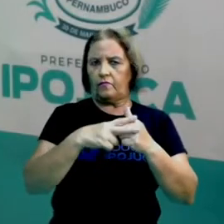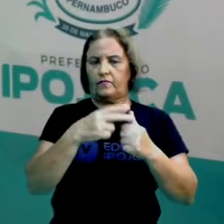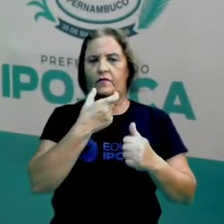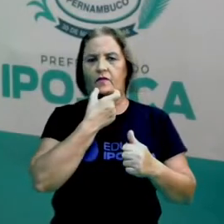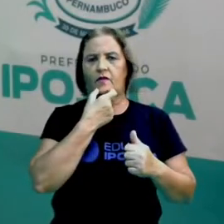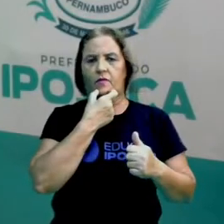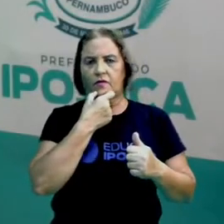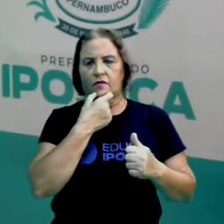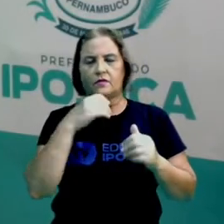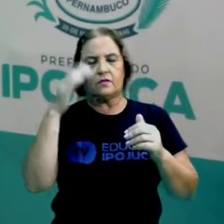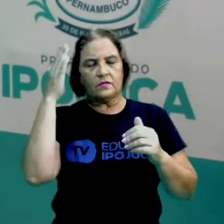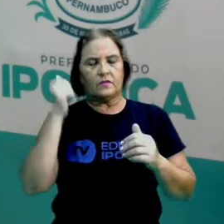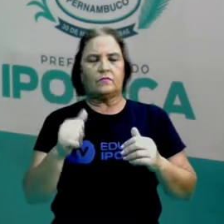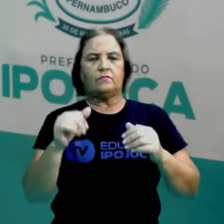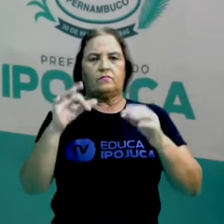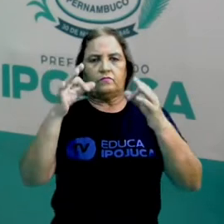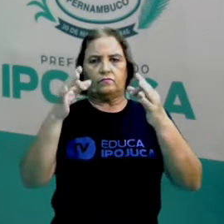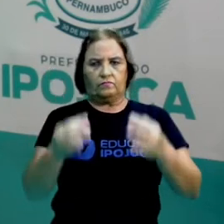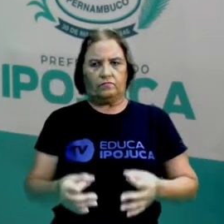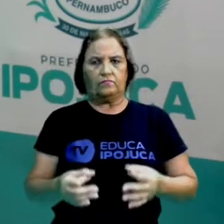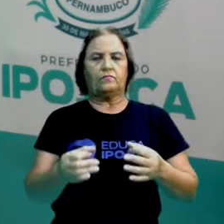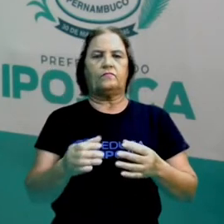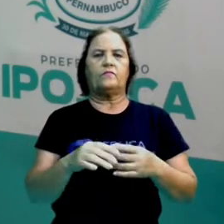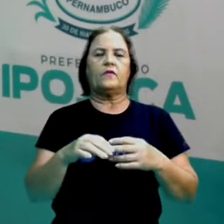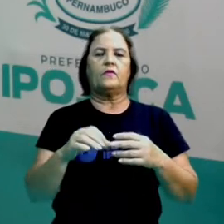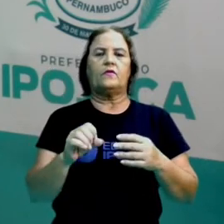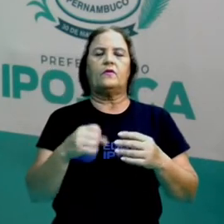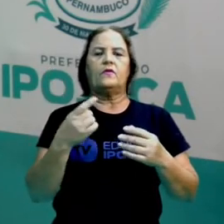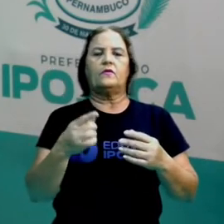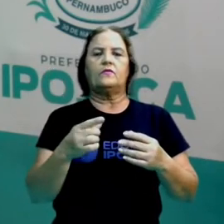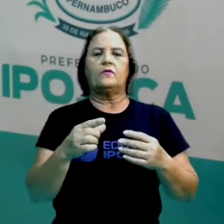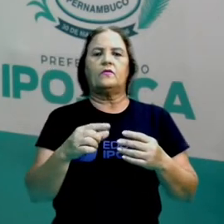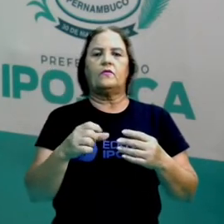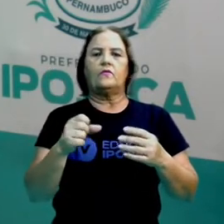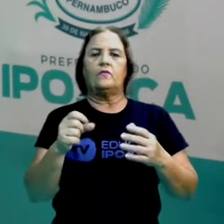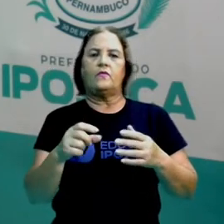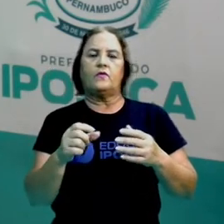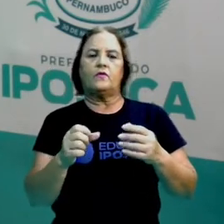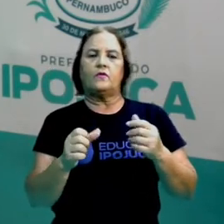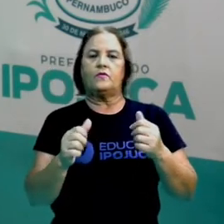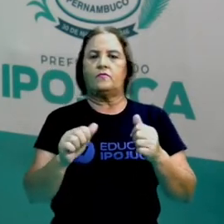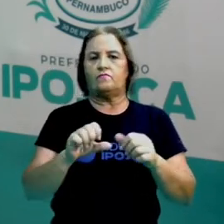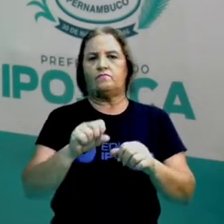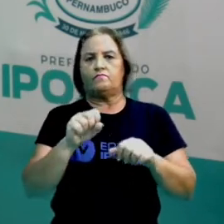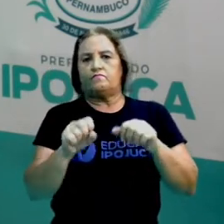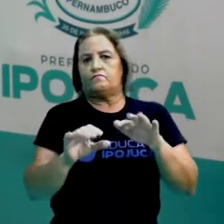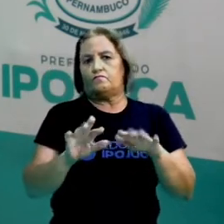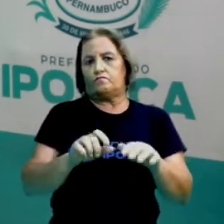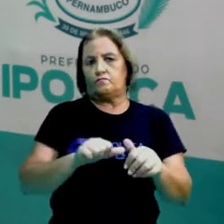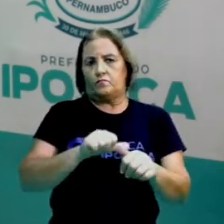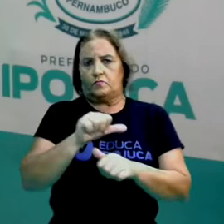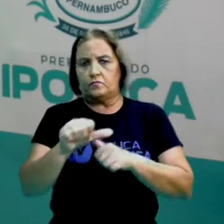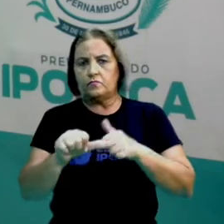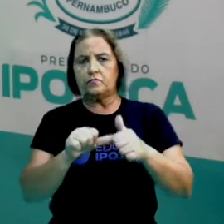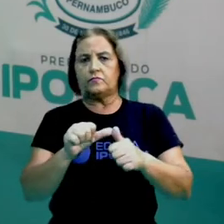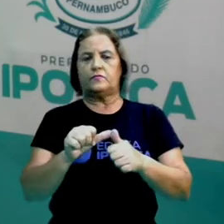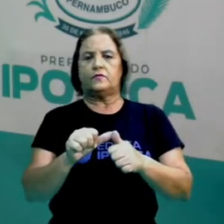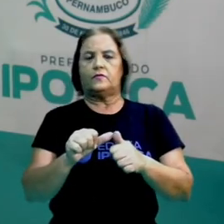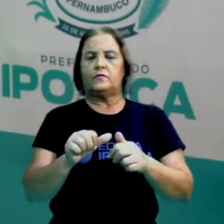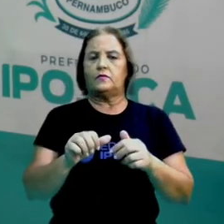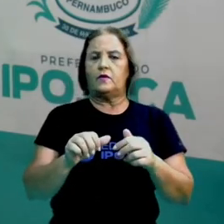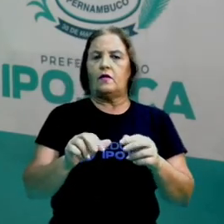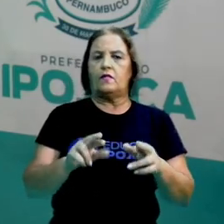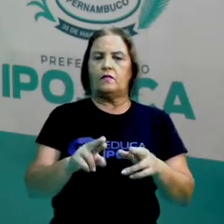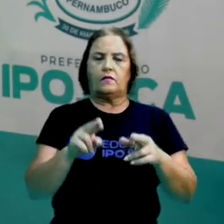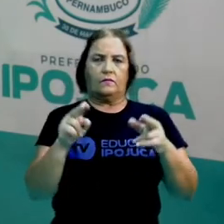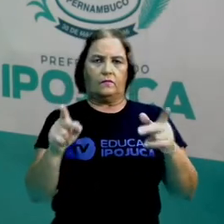a conjugação ela sofre uma alteração, ou seja, o verbo ele flexiona-se de maneira diferenciada